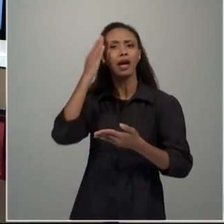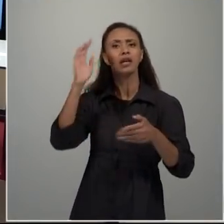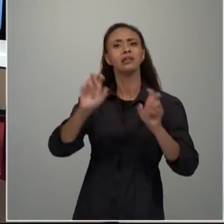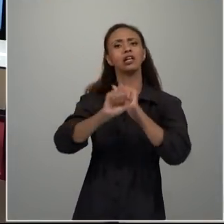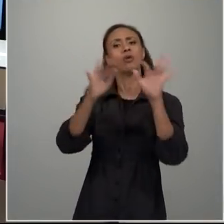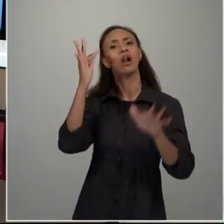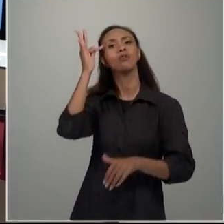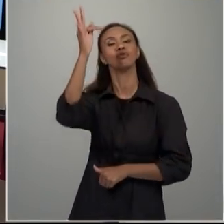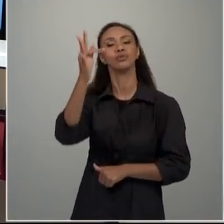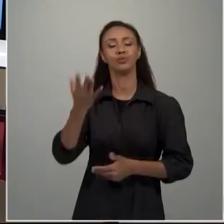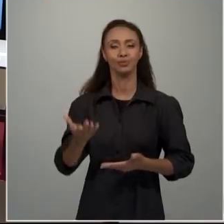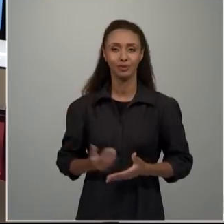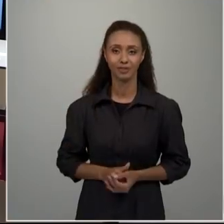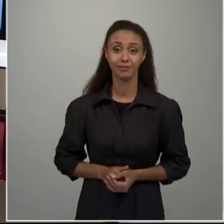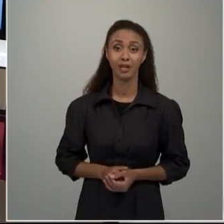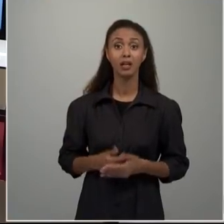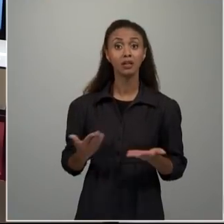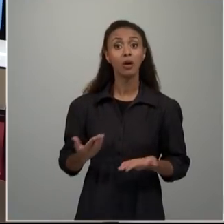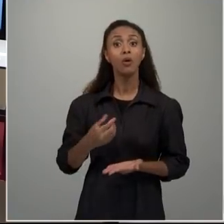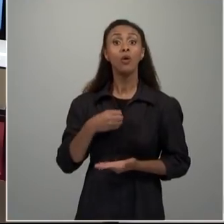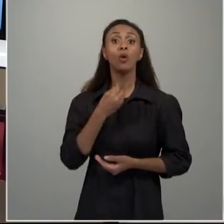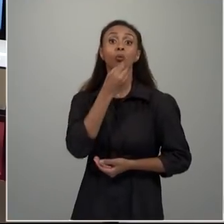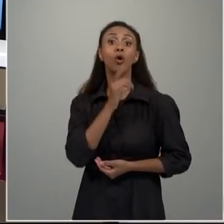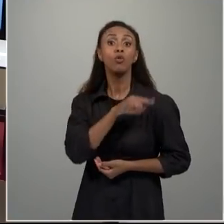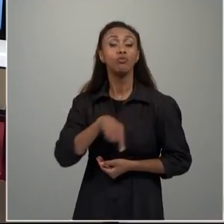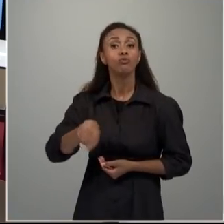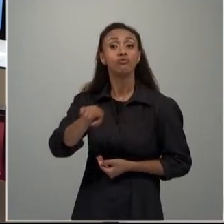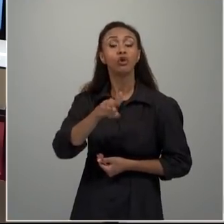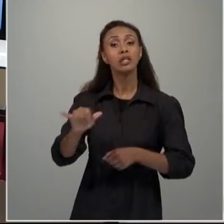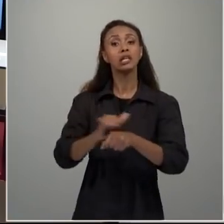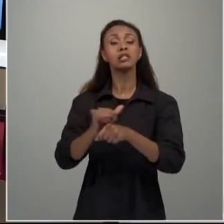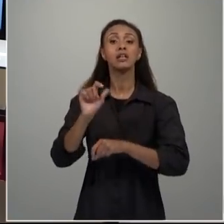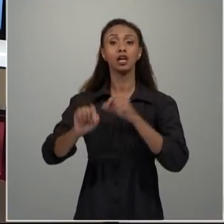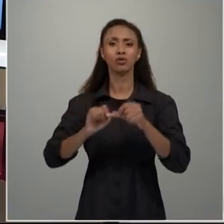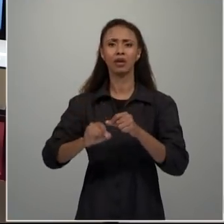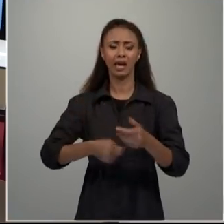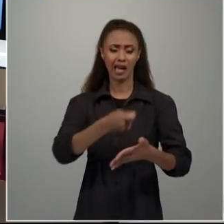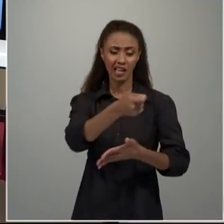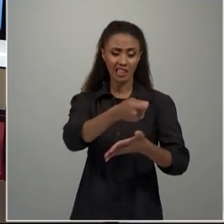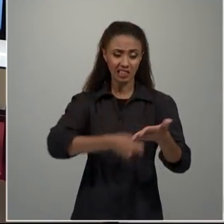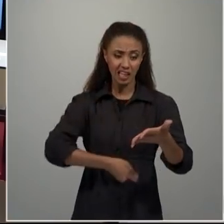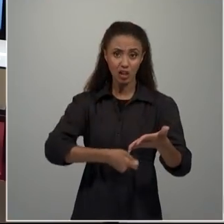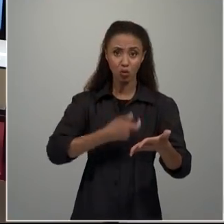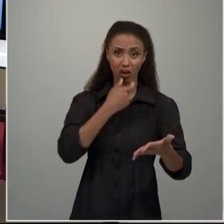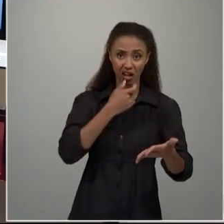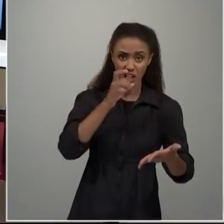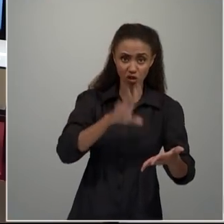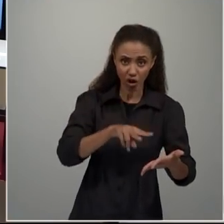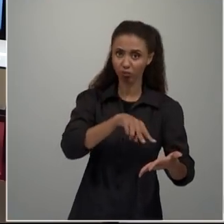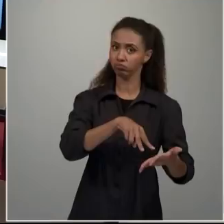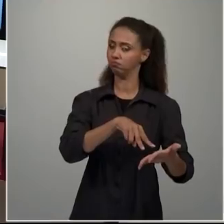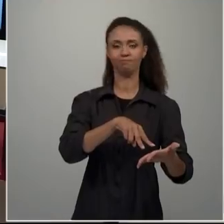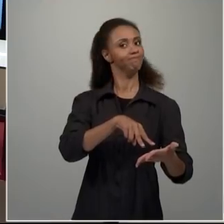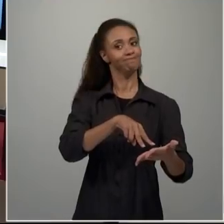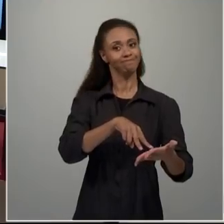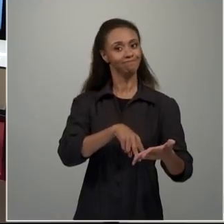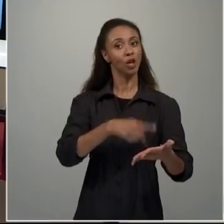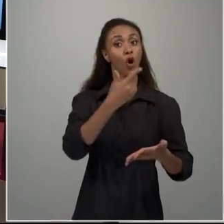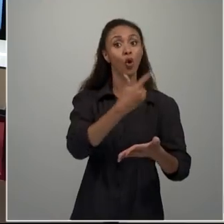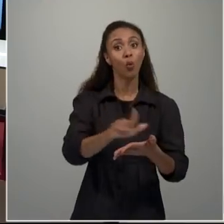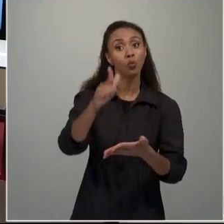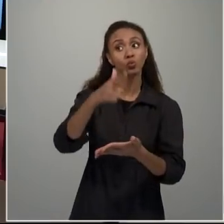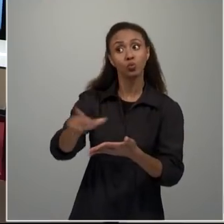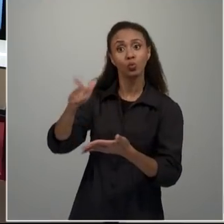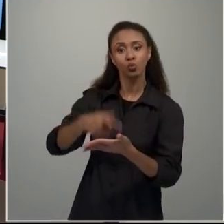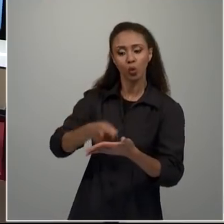estratégias em textos diversos não somente em textos da língua inglesa está porque são estratégias que você vai utilizar